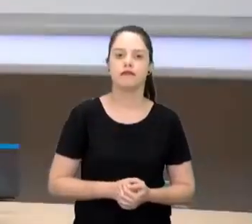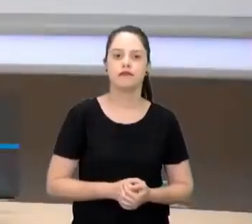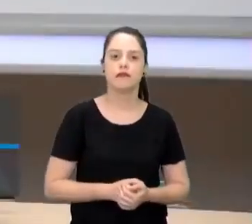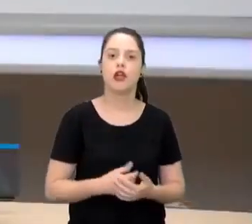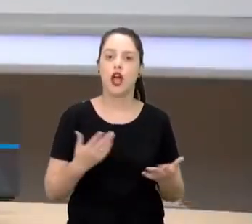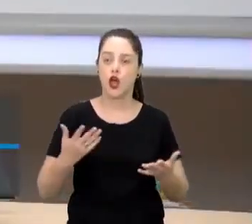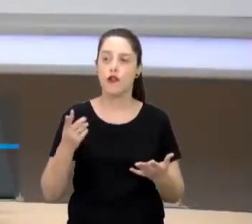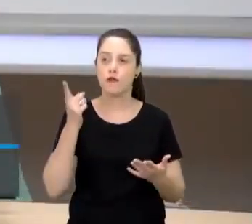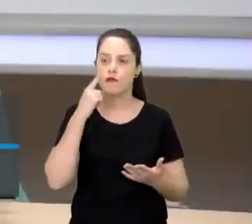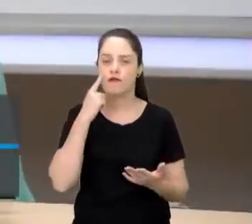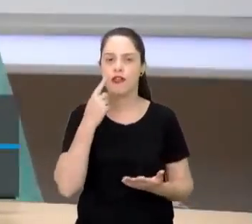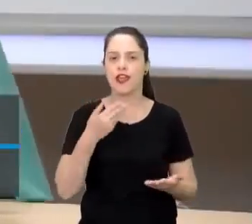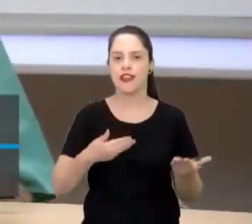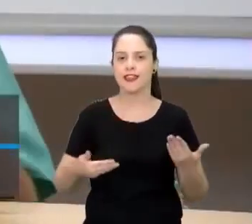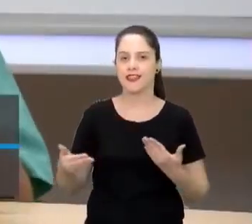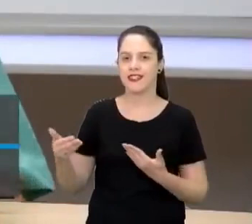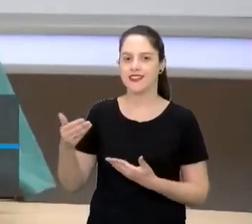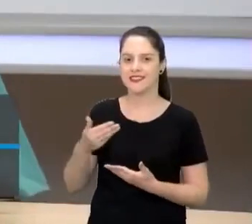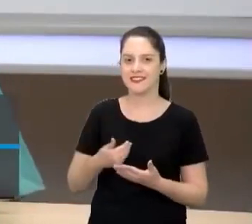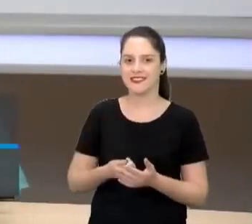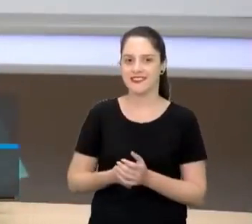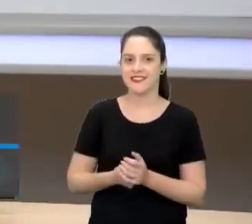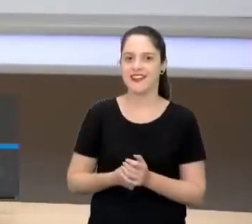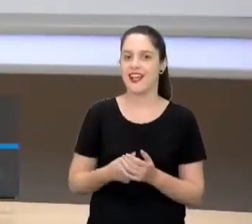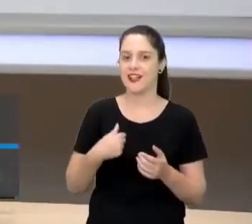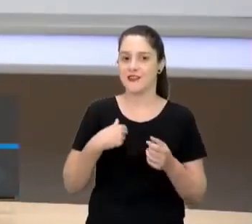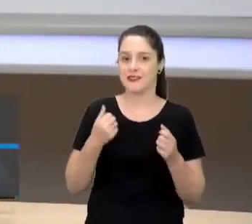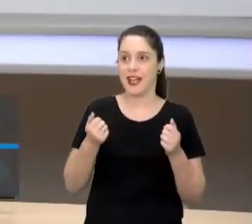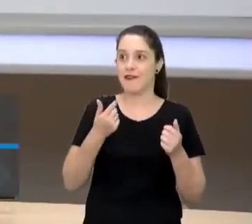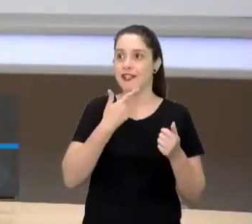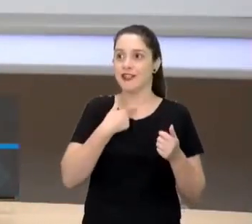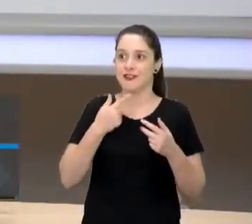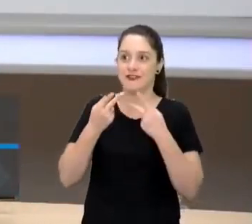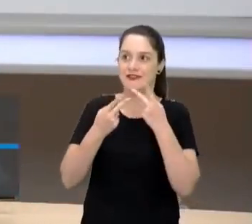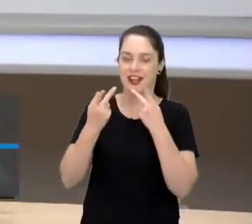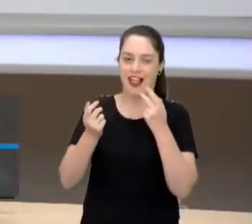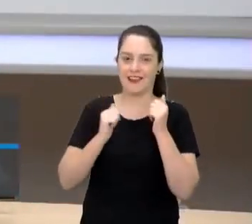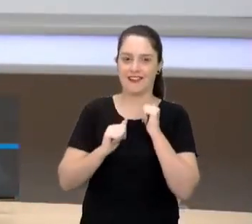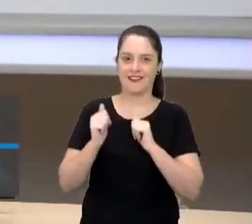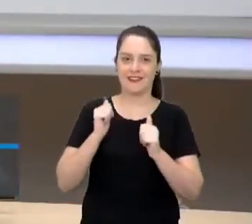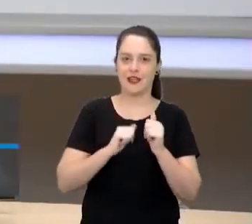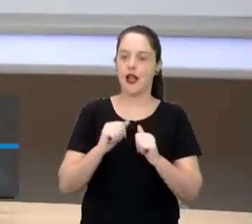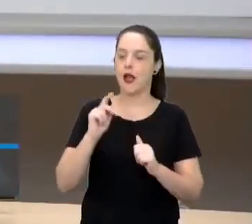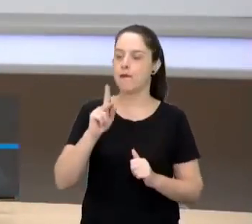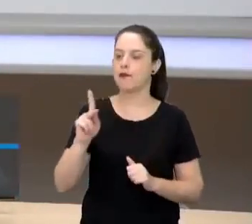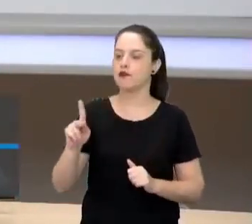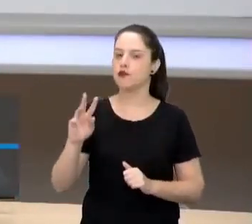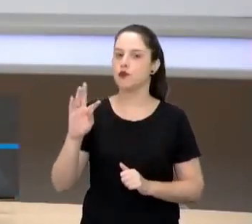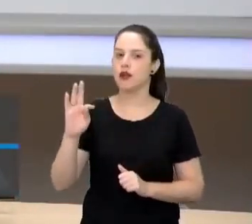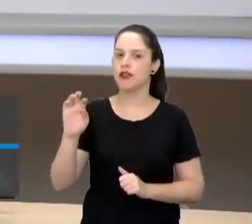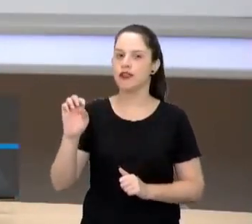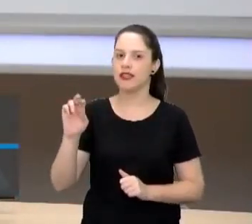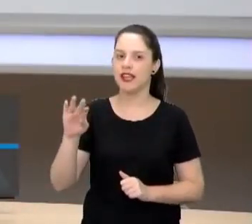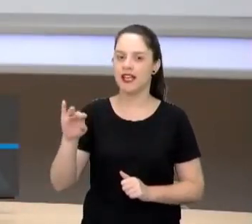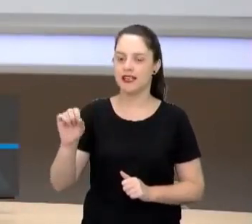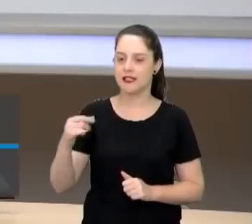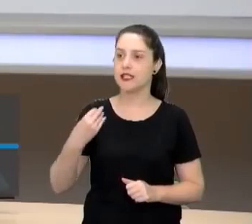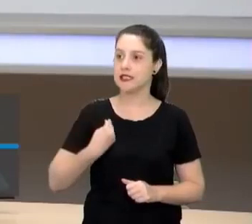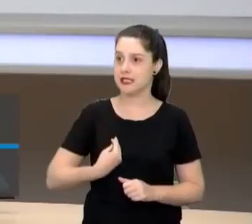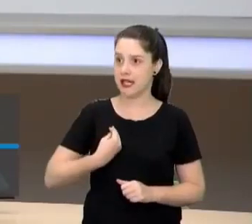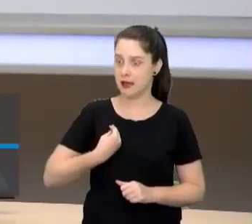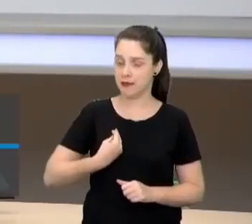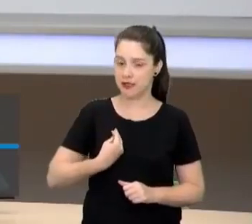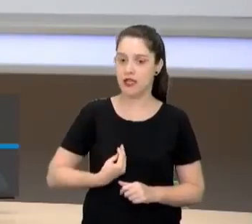uma interação? Claro. Gente, eu fico olhando aqui, dá vontade de falar. A professora Tereza diz o seguinte: é estar presente, conhecendo